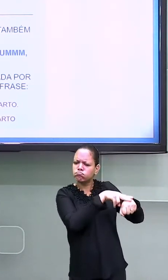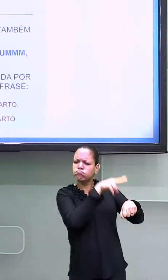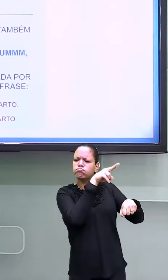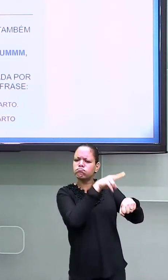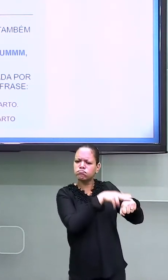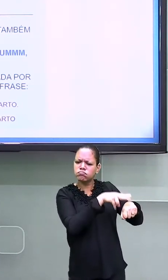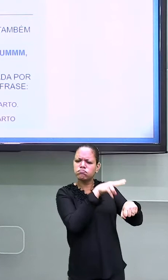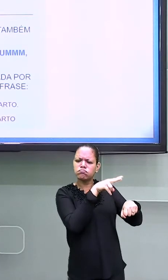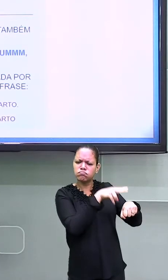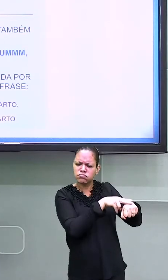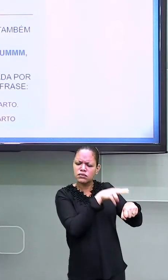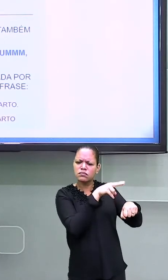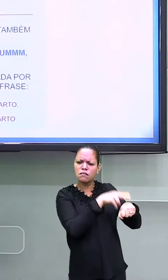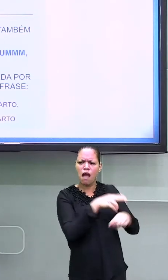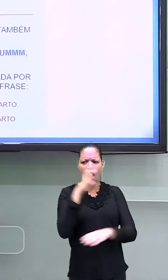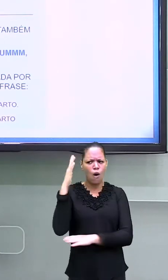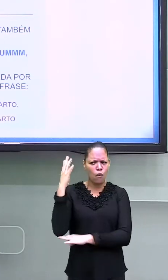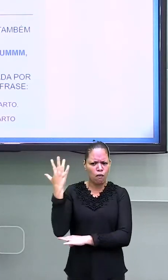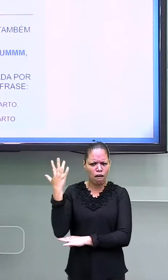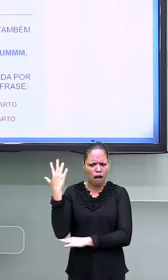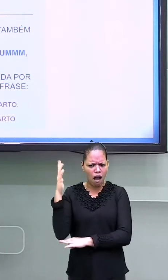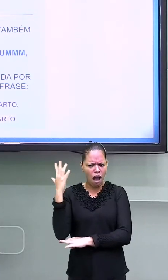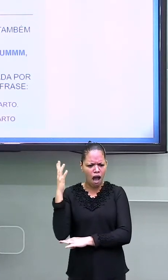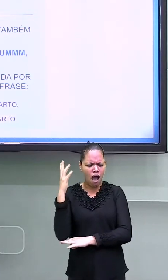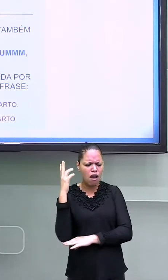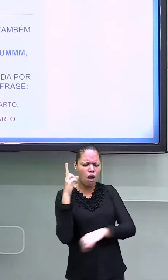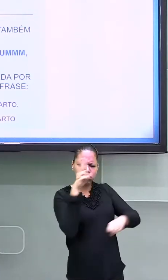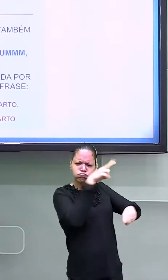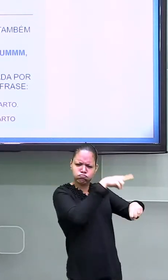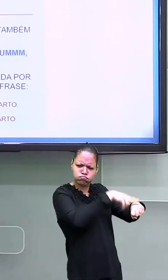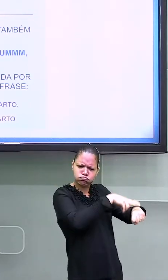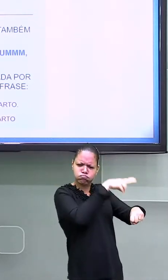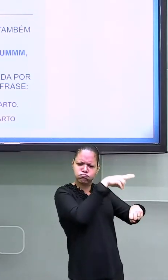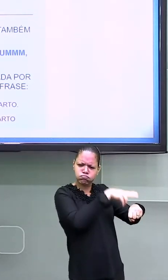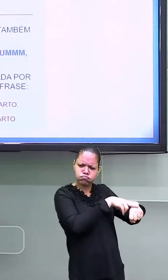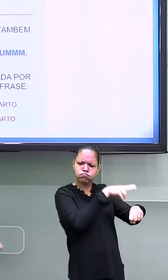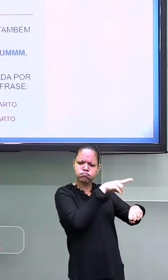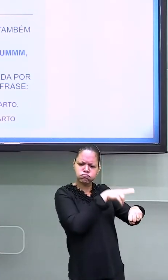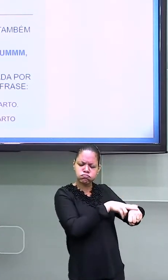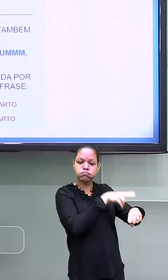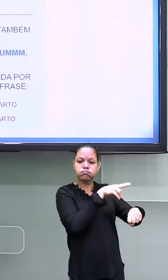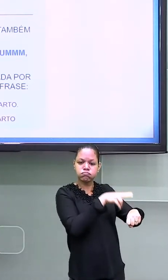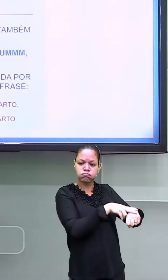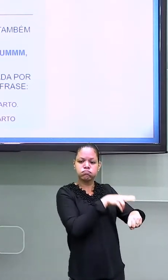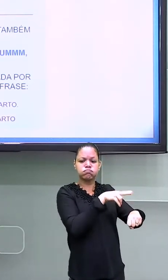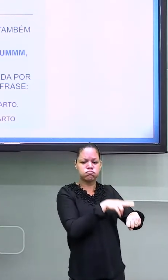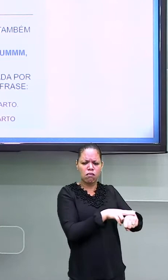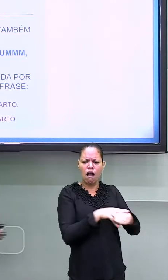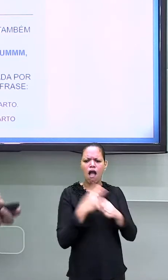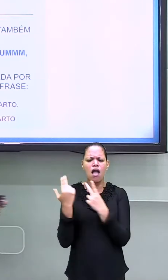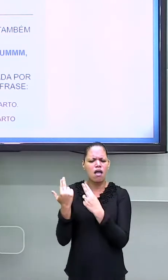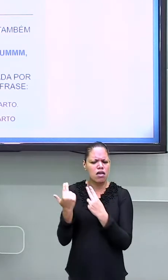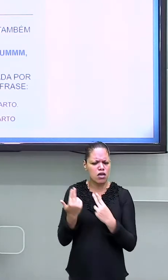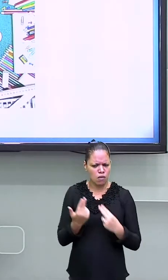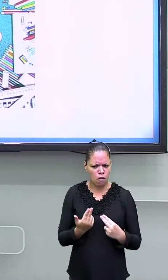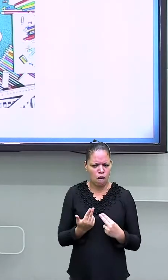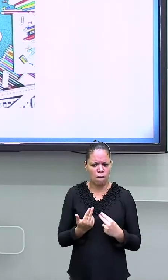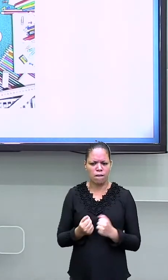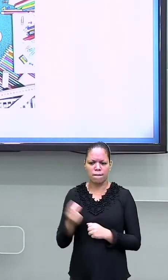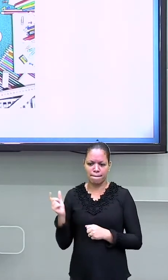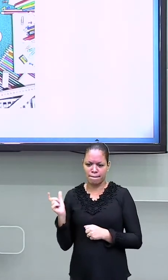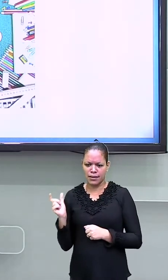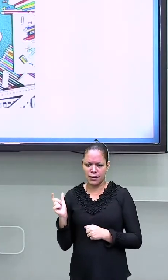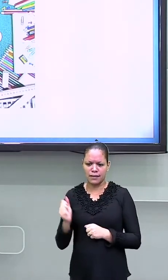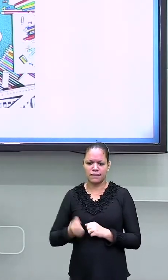batendo no vidro e fazendo aquele barulho, pam, pam, que foi onde ela ficou assustada achando que podia ser um fantasma.